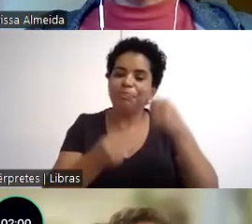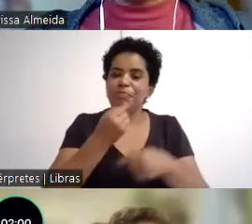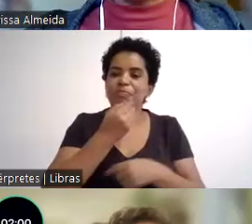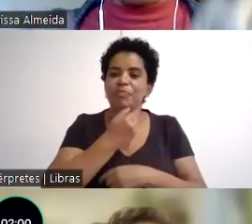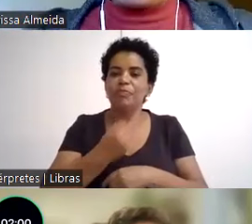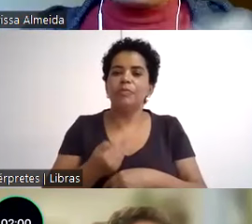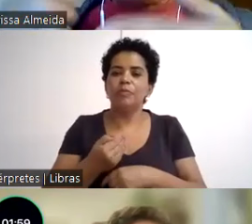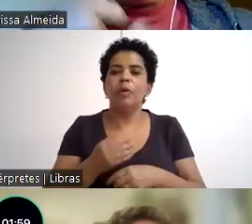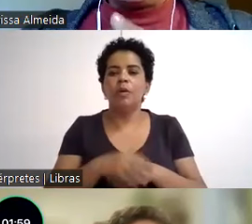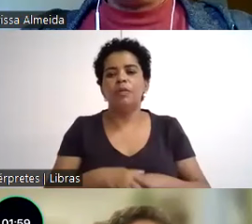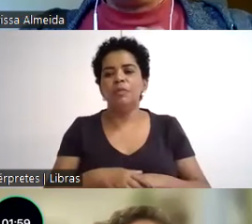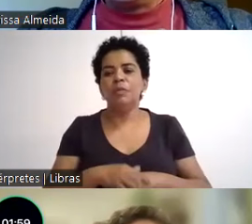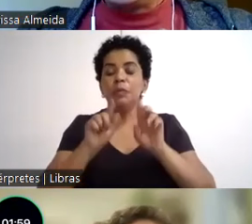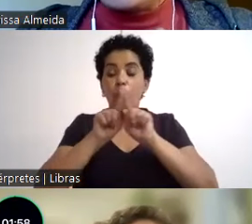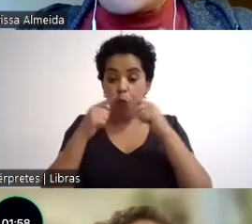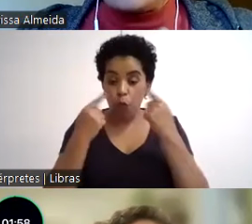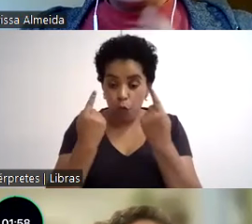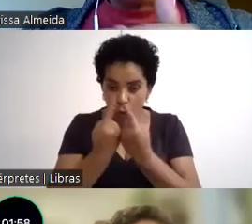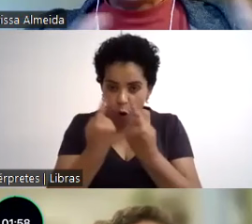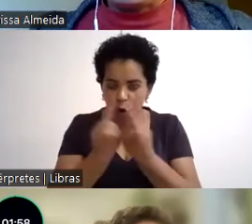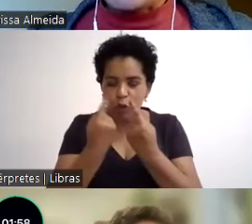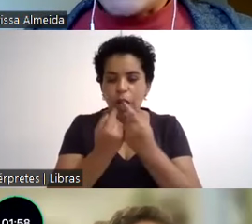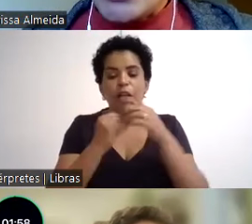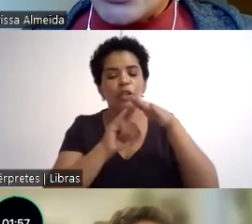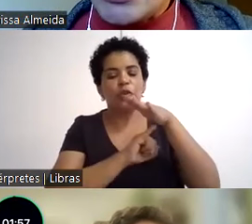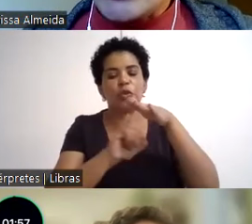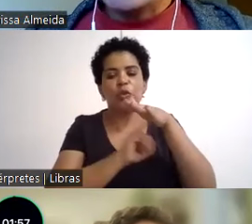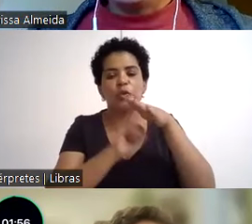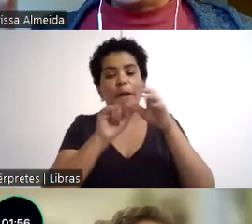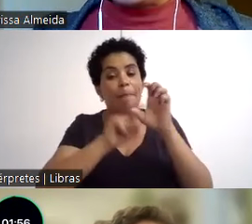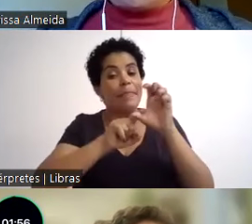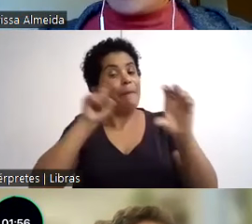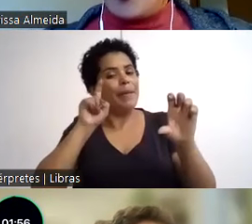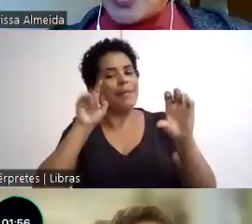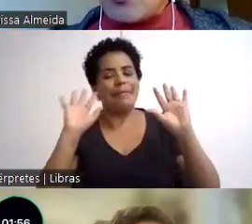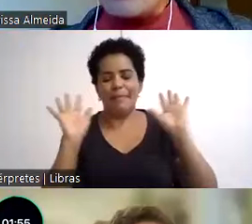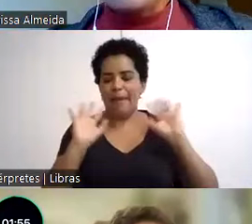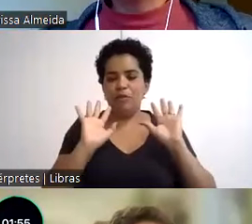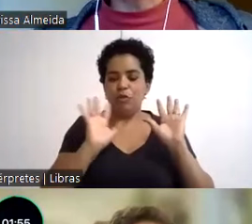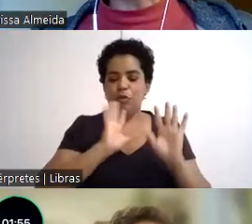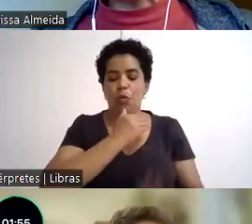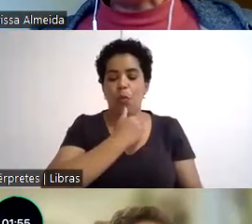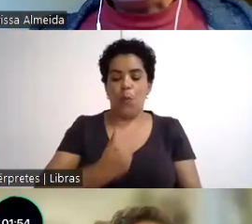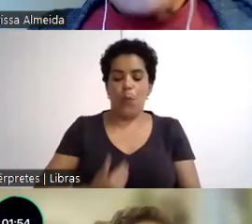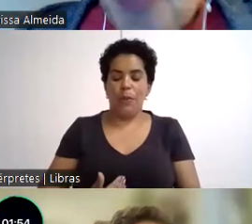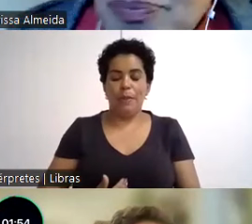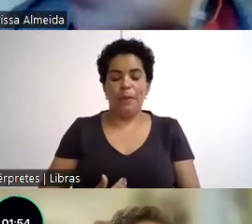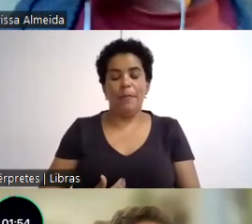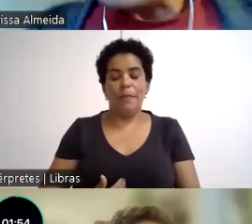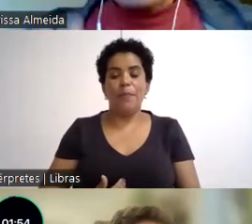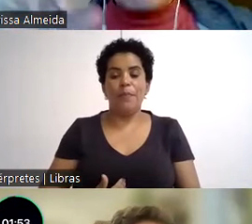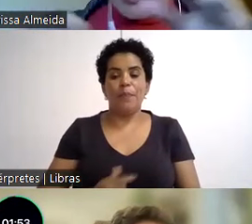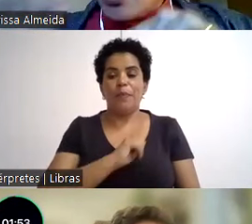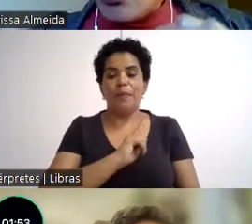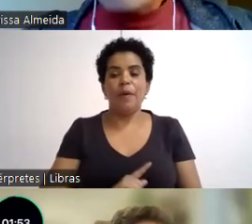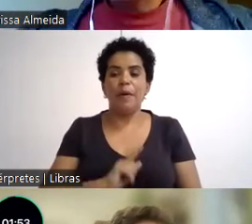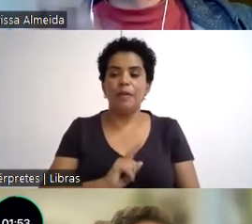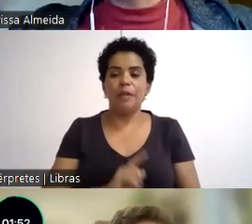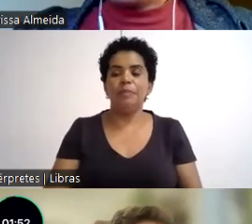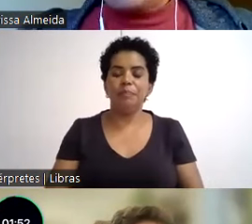O fórum é uma instituição independente do poder público e muda